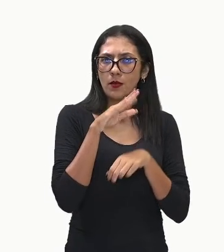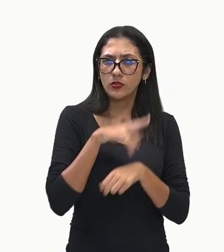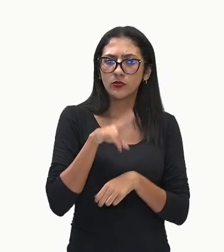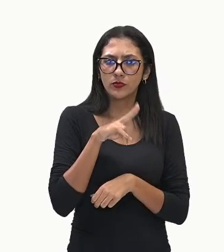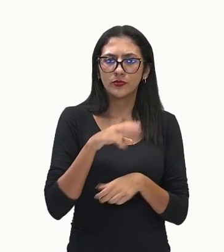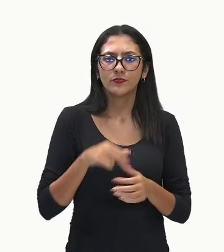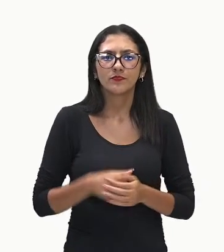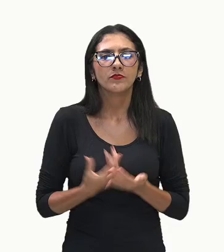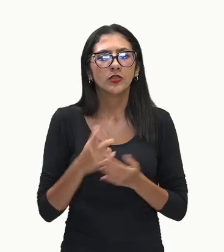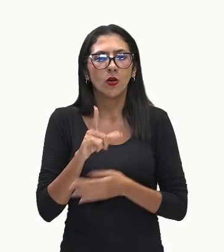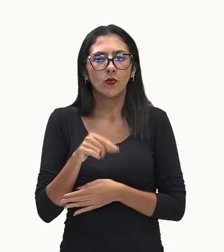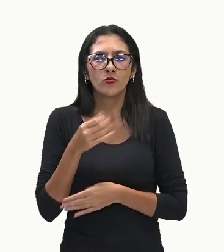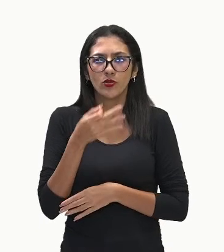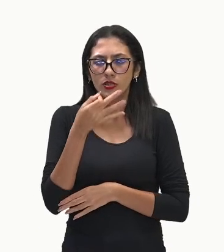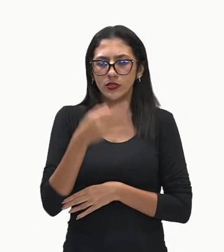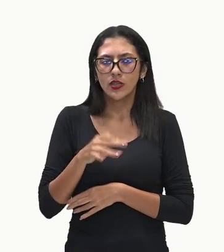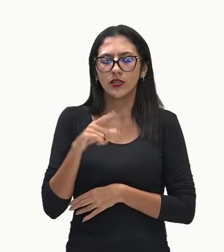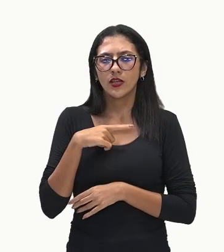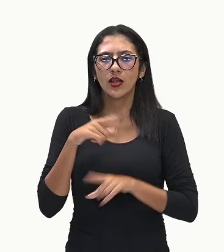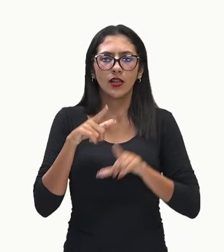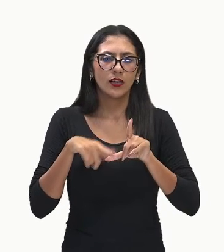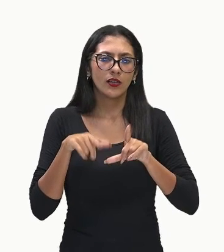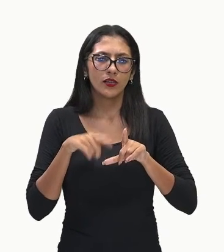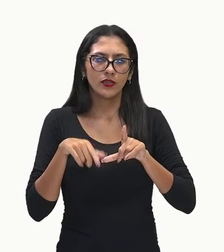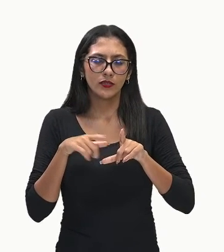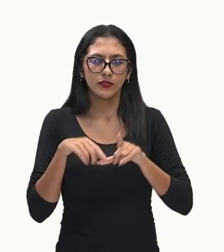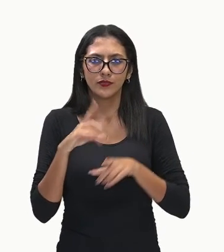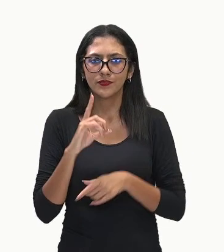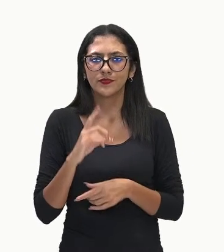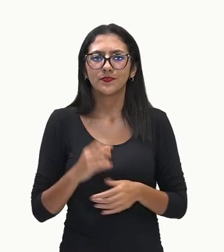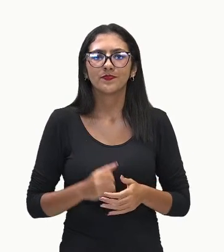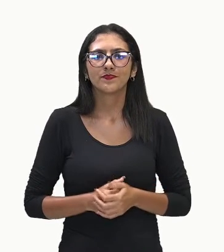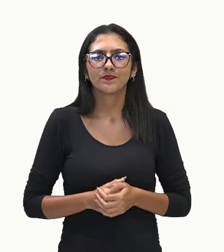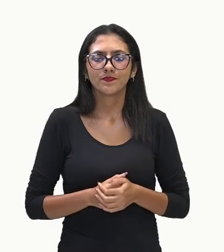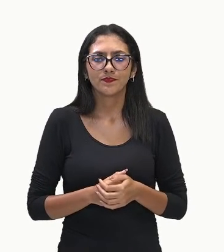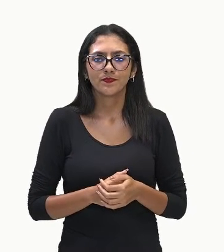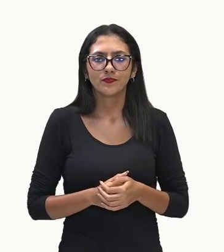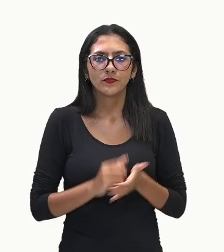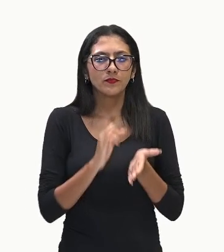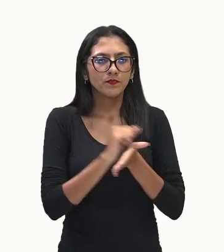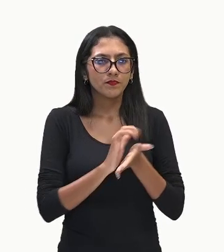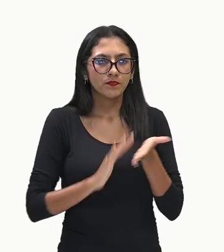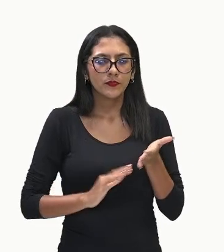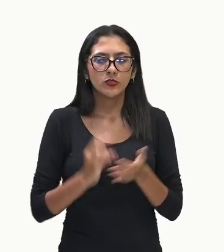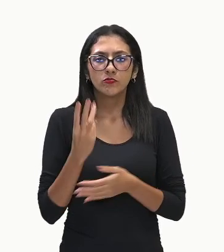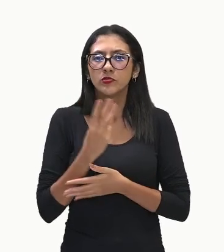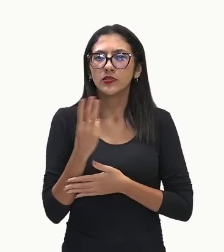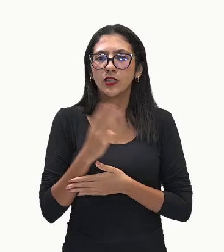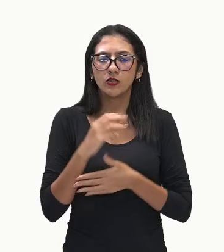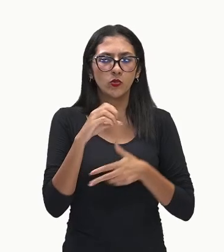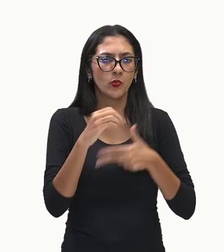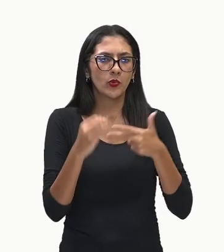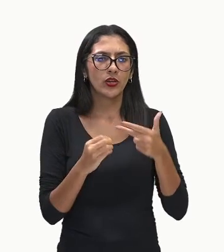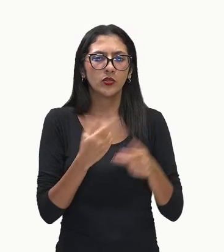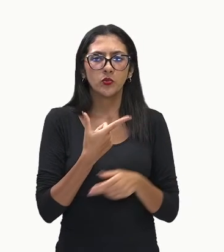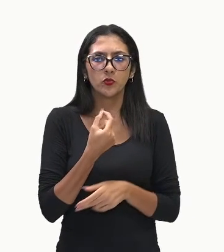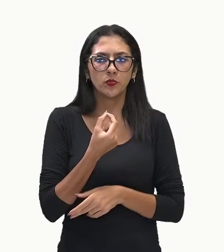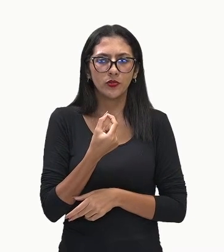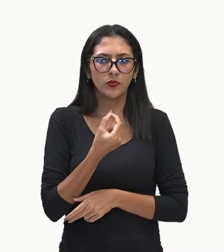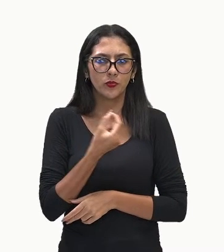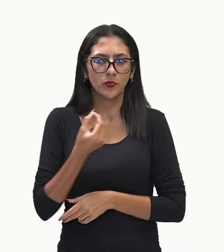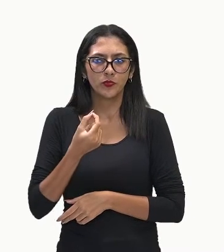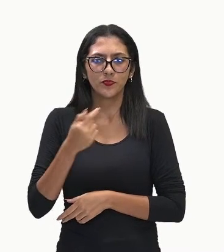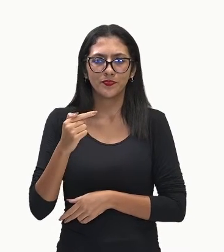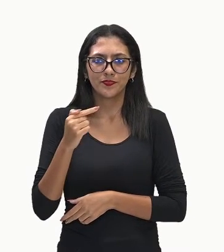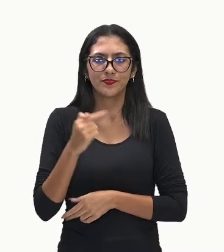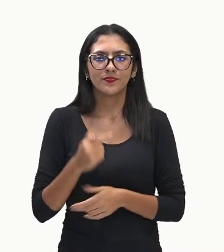a letra D. Exemplo 3, Enem de 2007. É título adequado